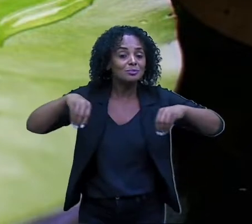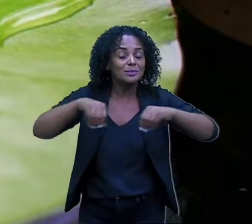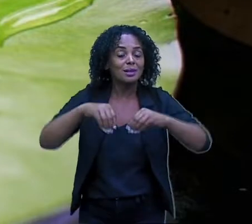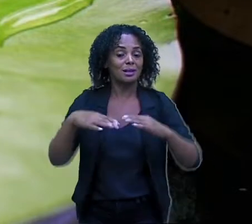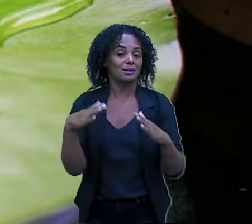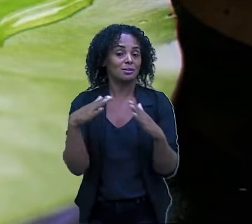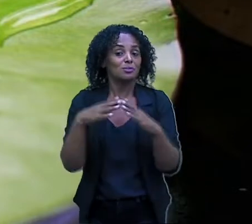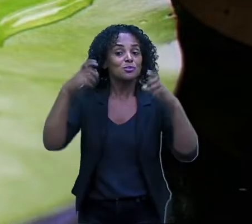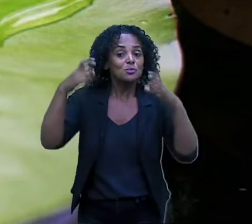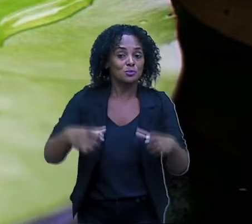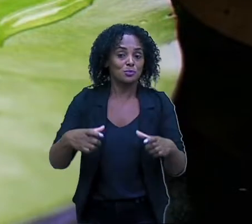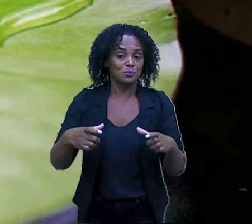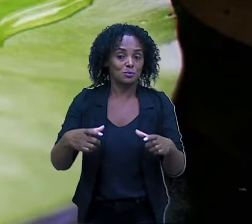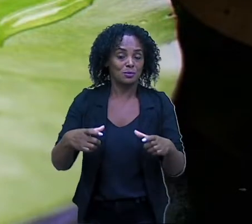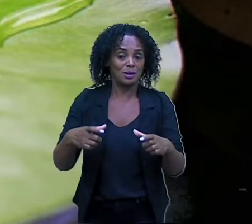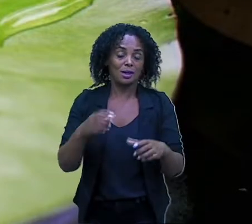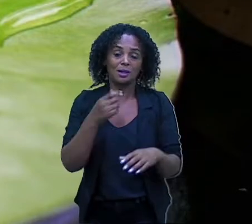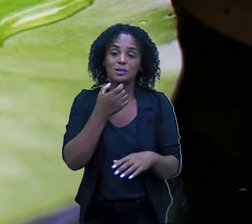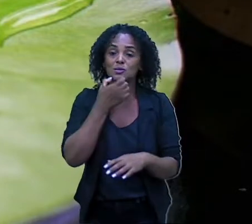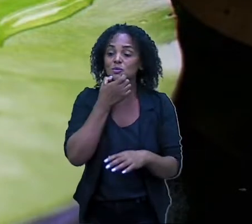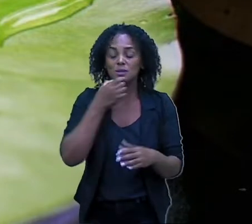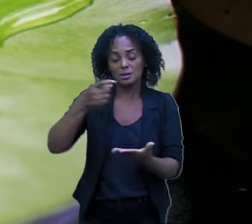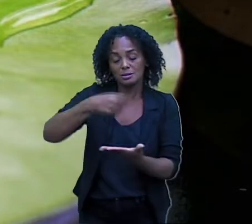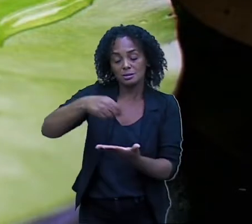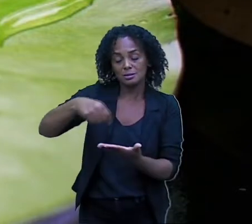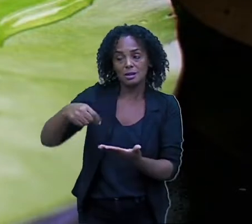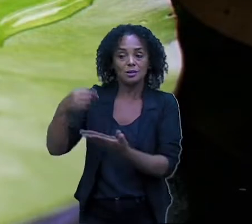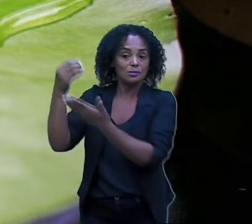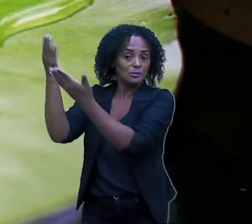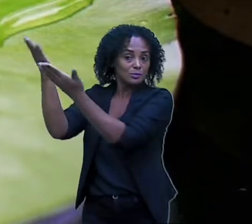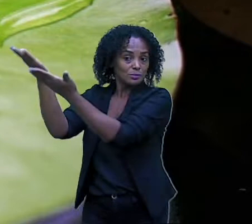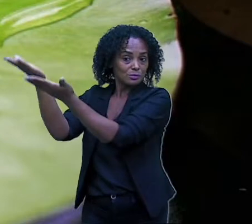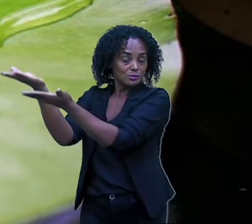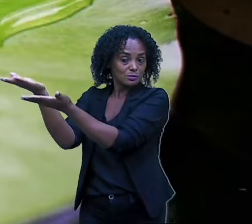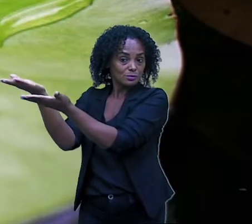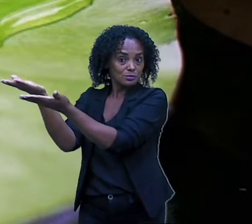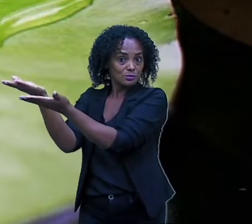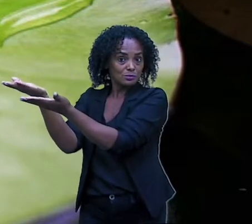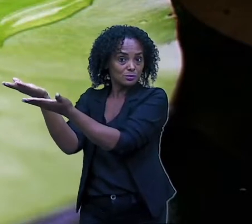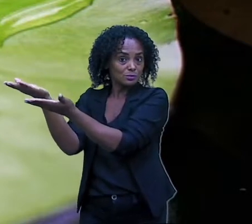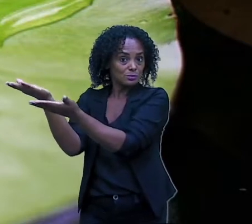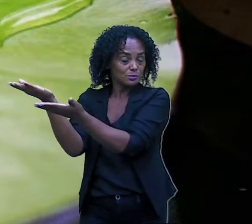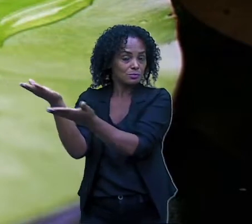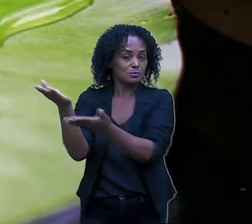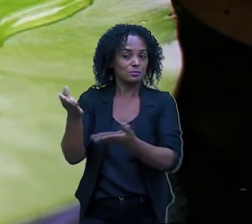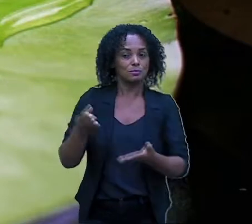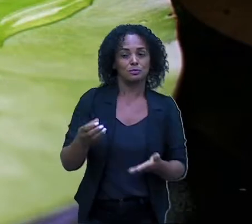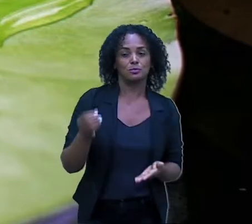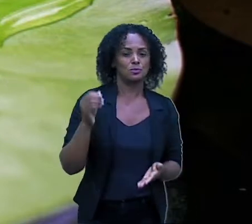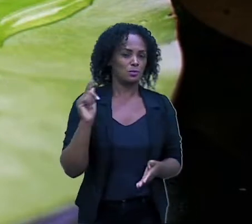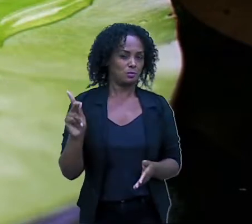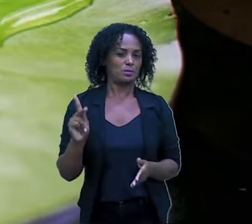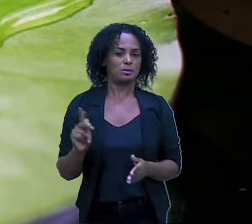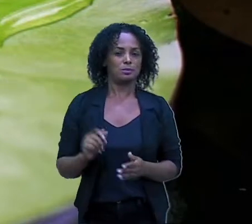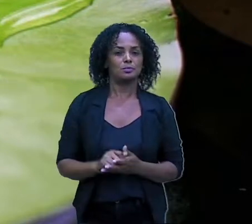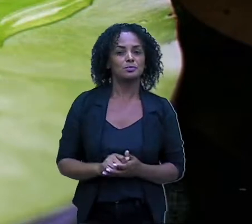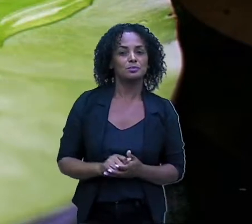Frog. Frog. Water. Water. Land. Land. Good job.